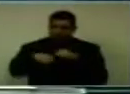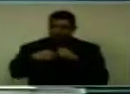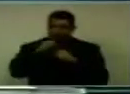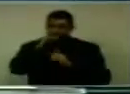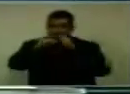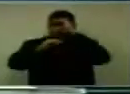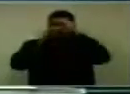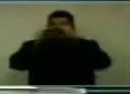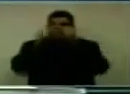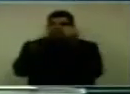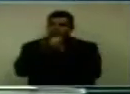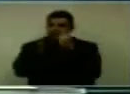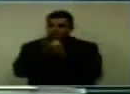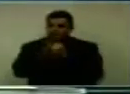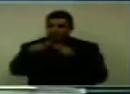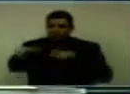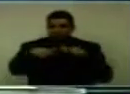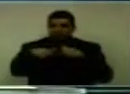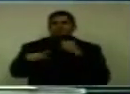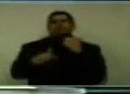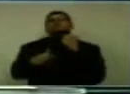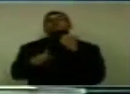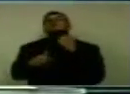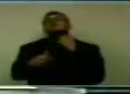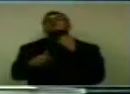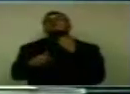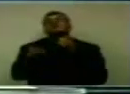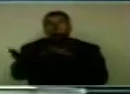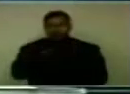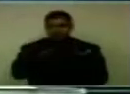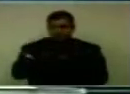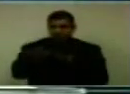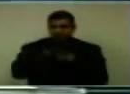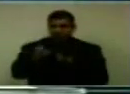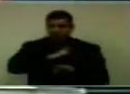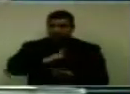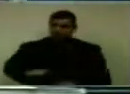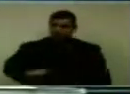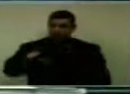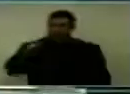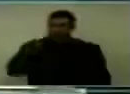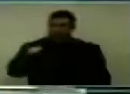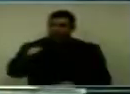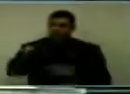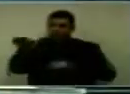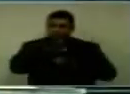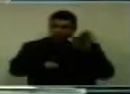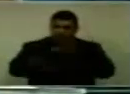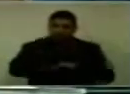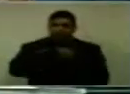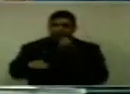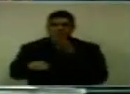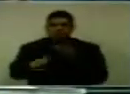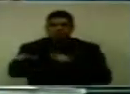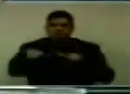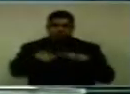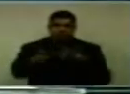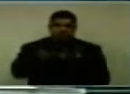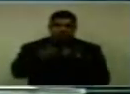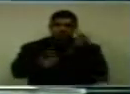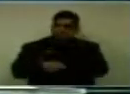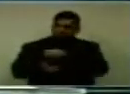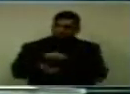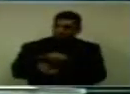é avançar nos contratos de concessão de serviço público, deputado Luiz Castro, para esses mecanismos. Mecanismos